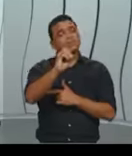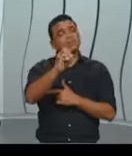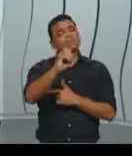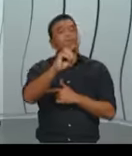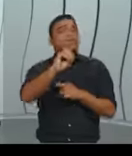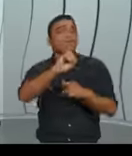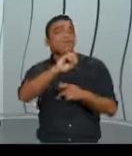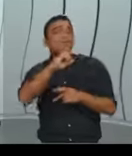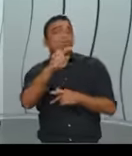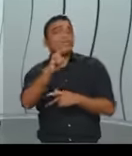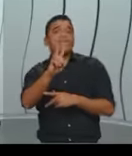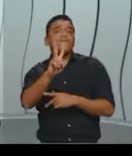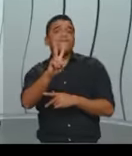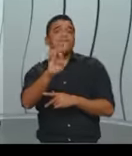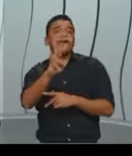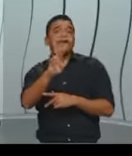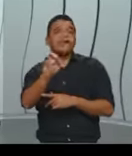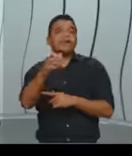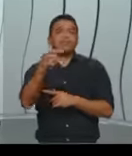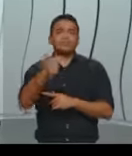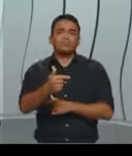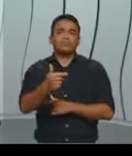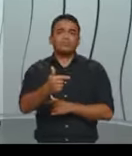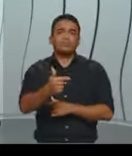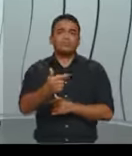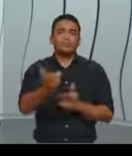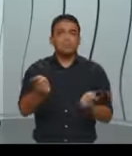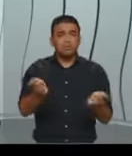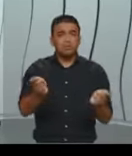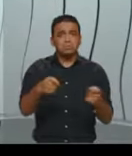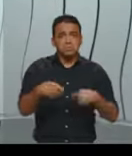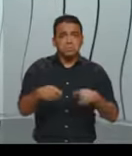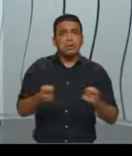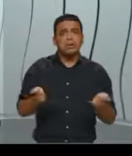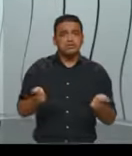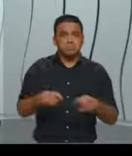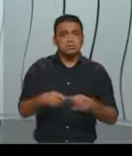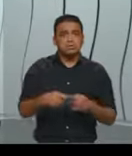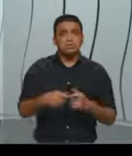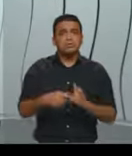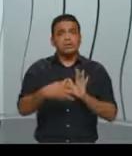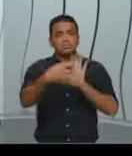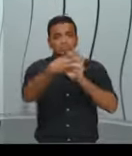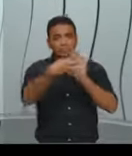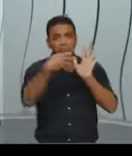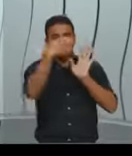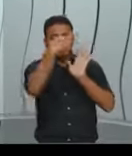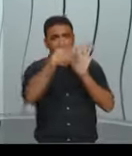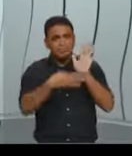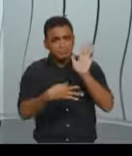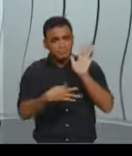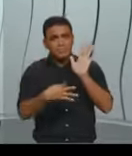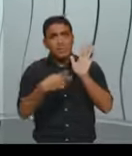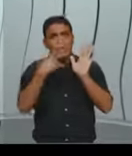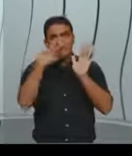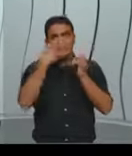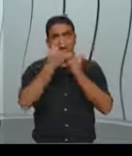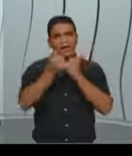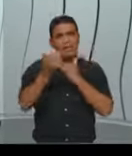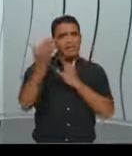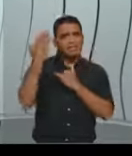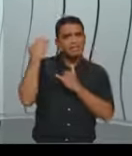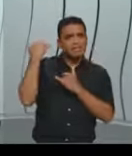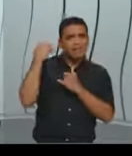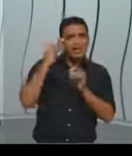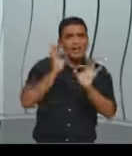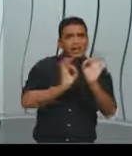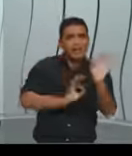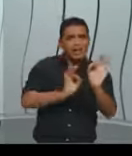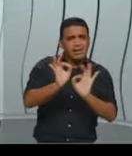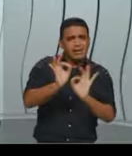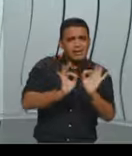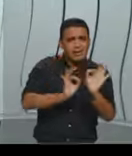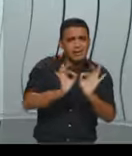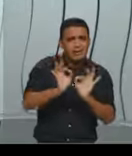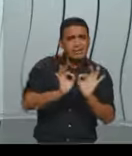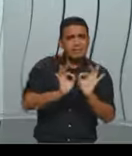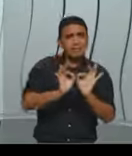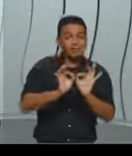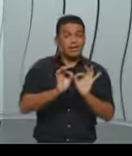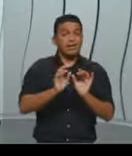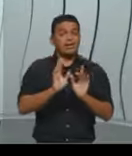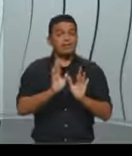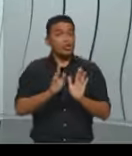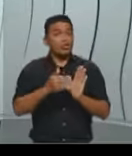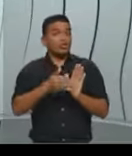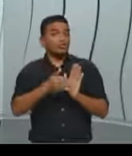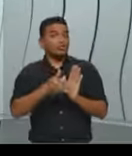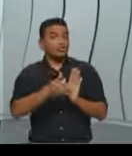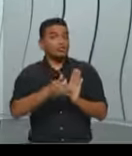possibilidades, tá bom? Então, esses 3 casos aqui ainda são iguais, parecido com o do arranjo. Mas quando eu tiro